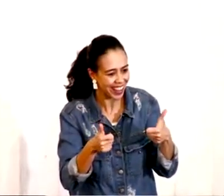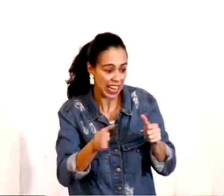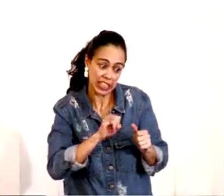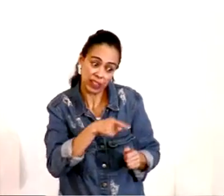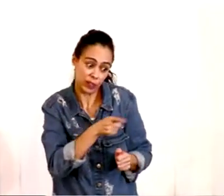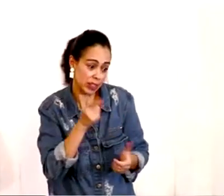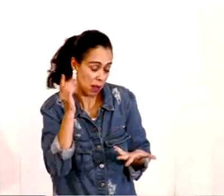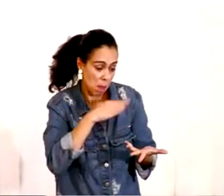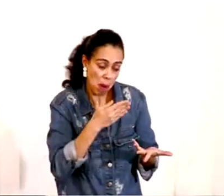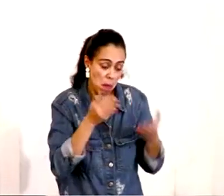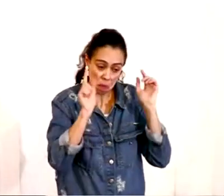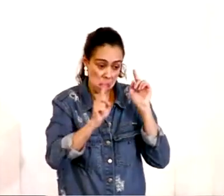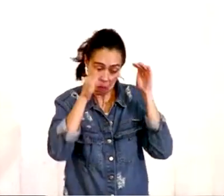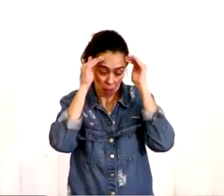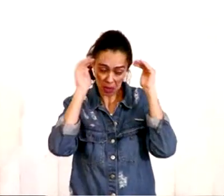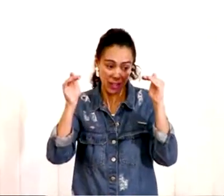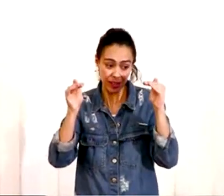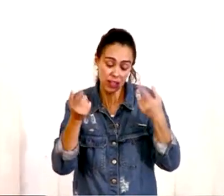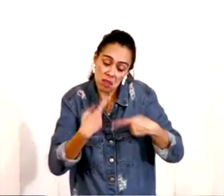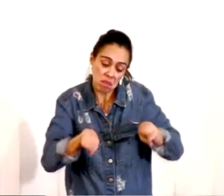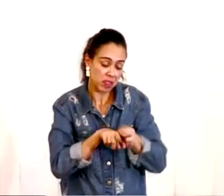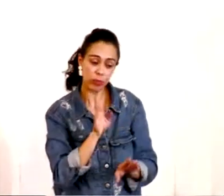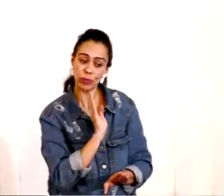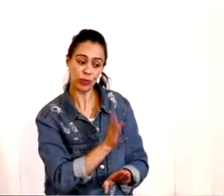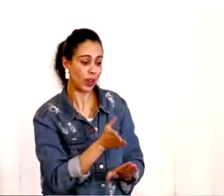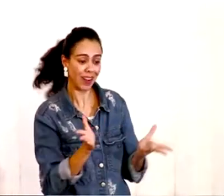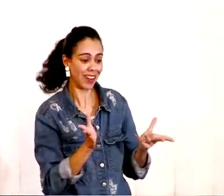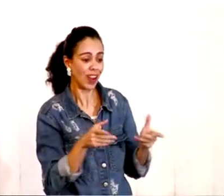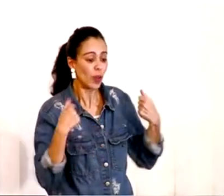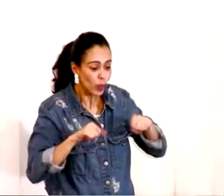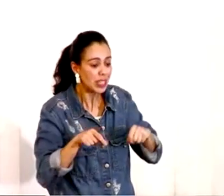contra ti, mas a ti cumpre dominá-lo.